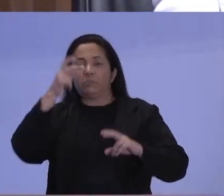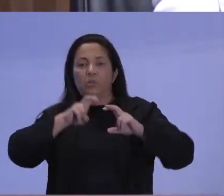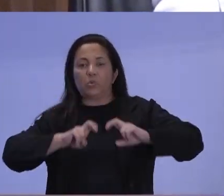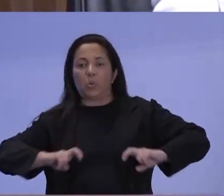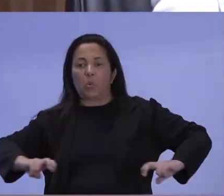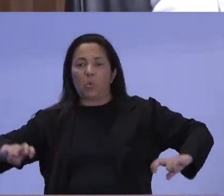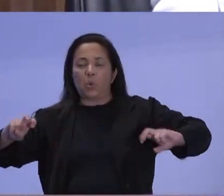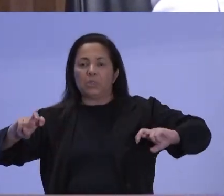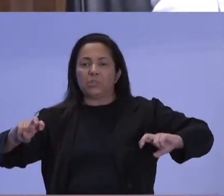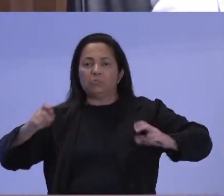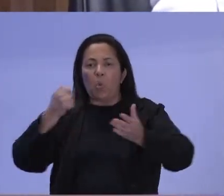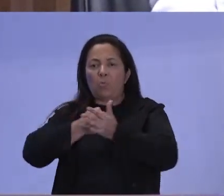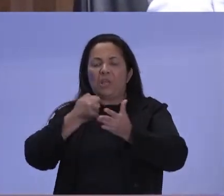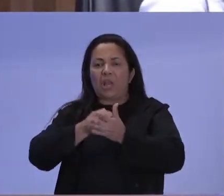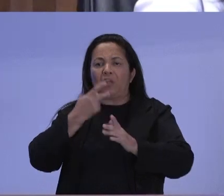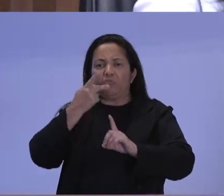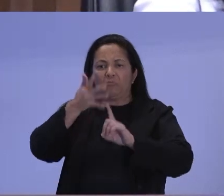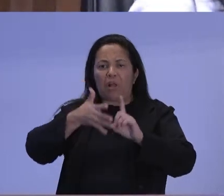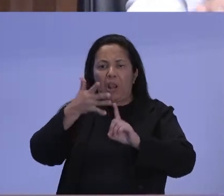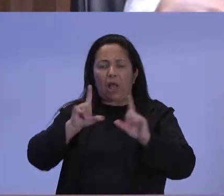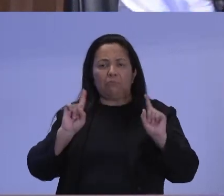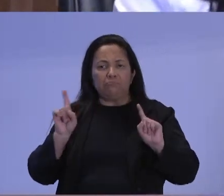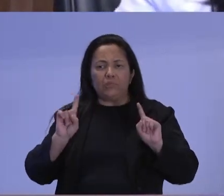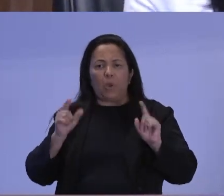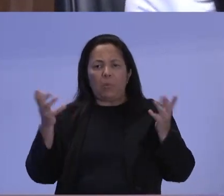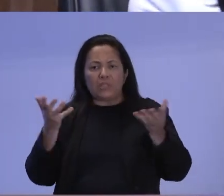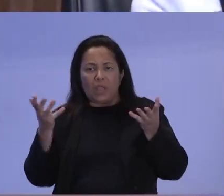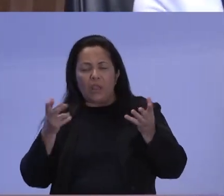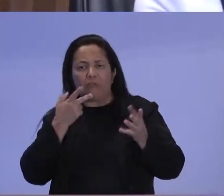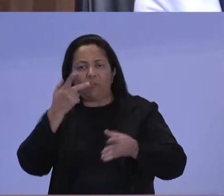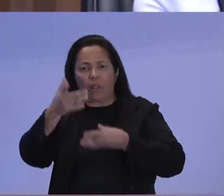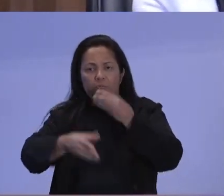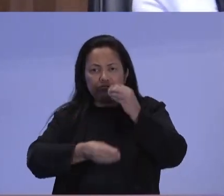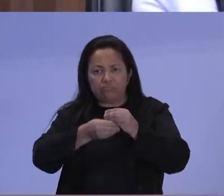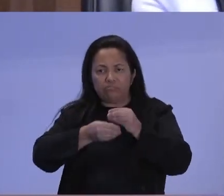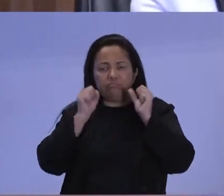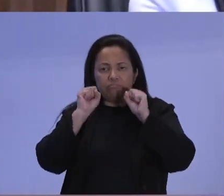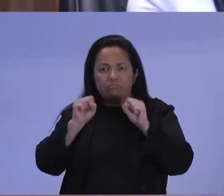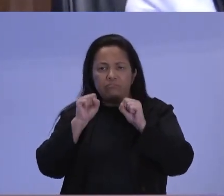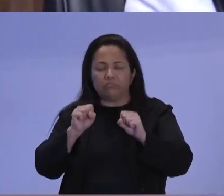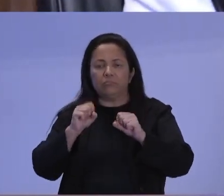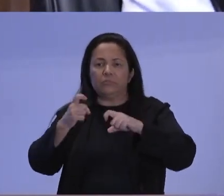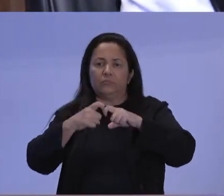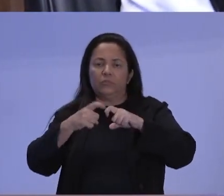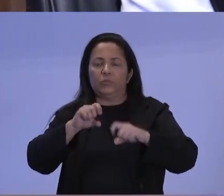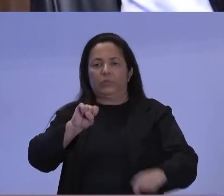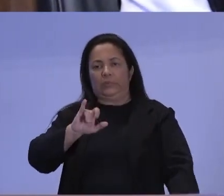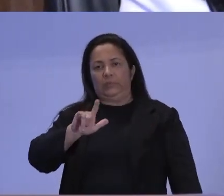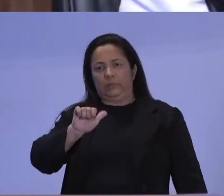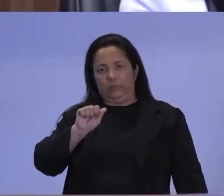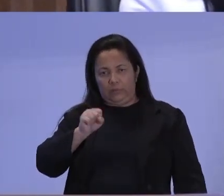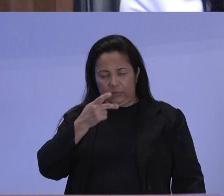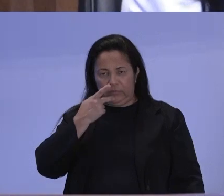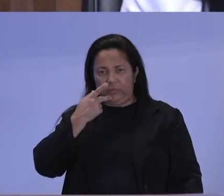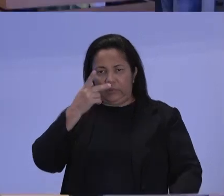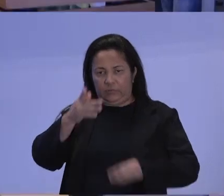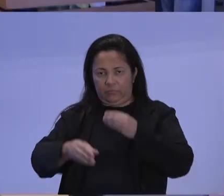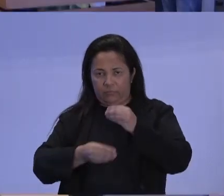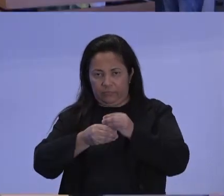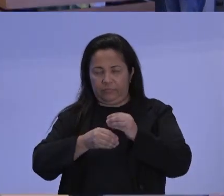só se quiser falar, tá bom? Então, eu vou passar agora ao Dr. Ciro, então, para ele fazer suas considerações finais e também algum